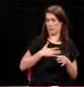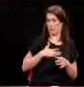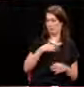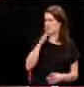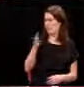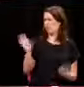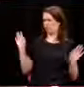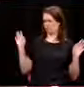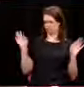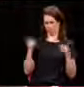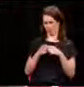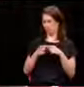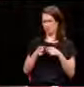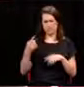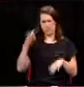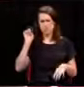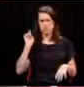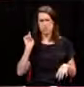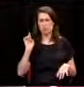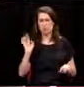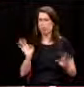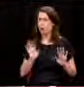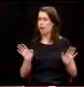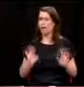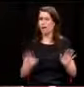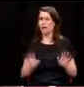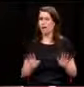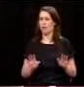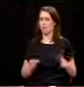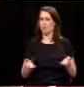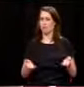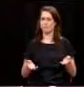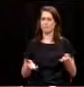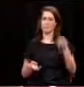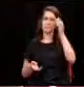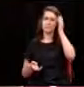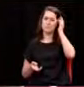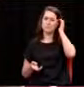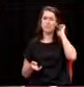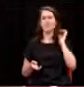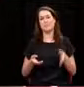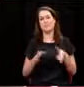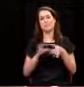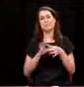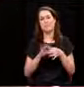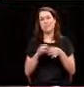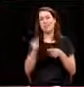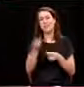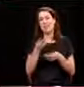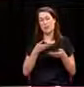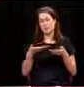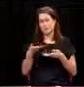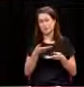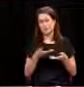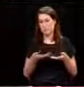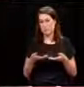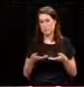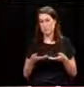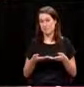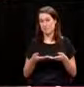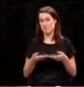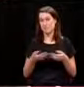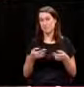questões prendem-se um bocado pela economia que vivemos, pelo cenário económico que temos no país, que obviamente restringe certos tipos